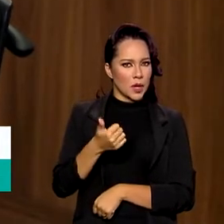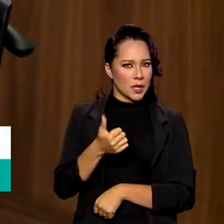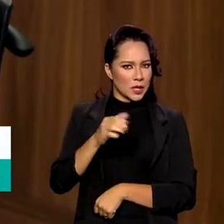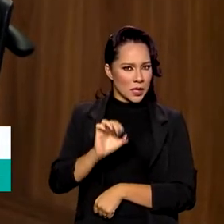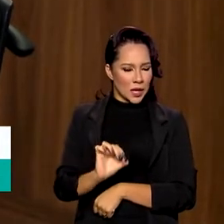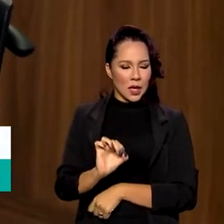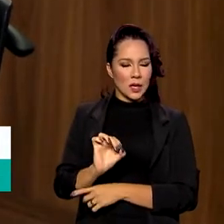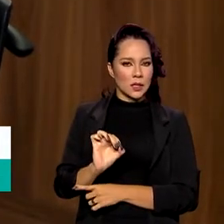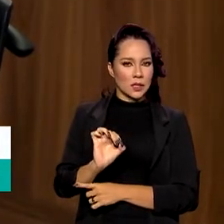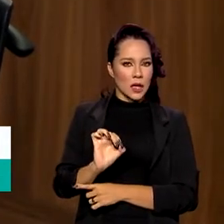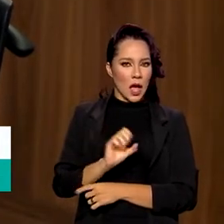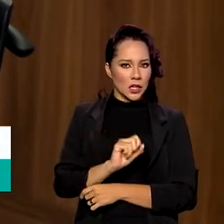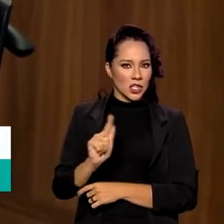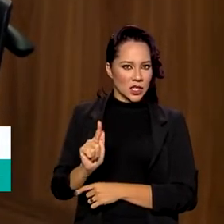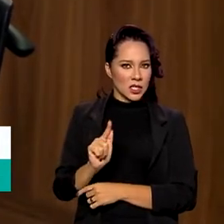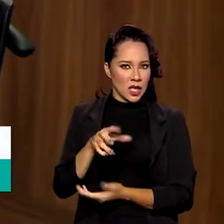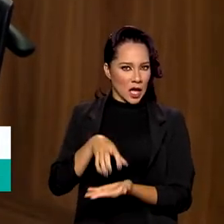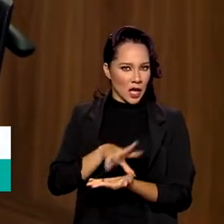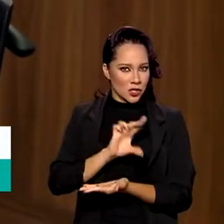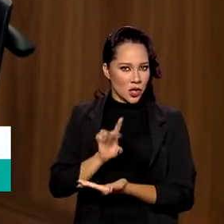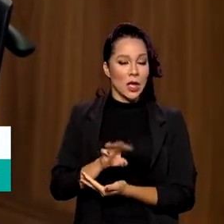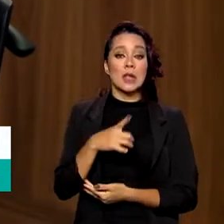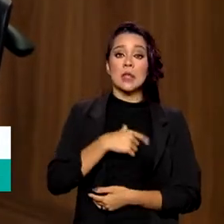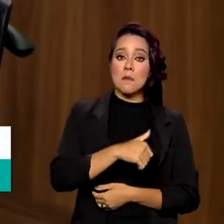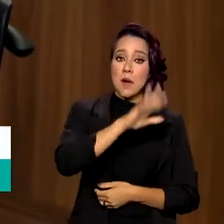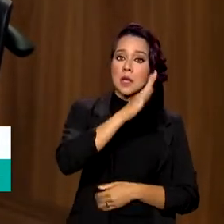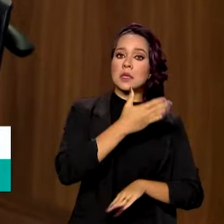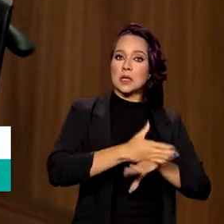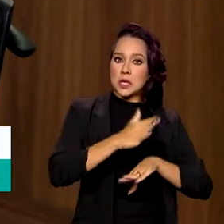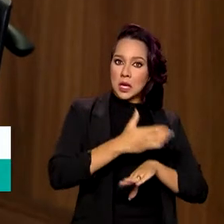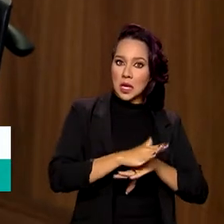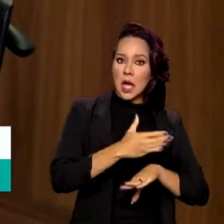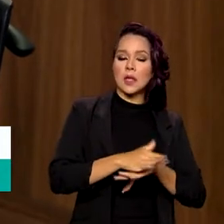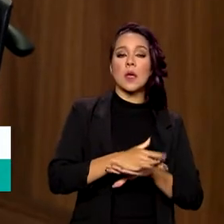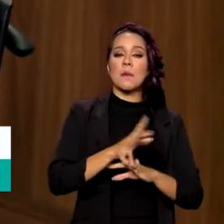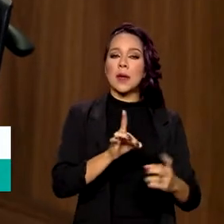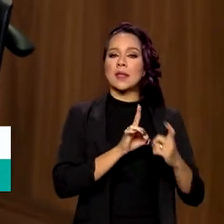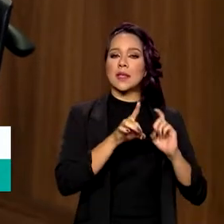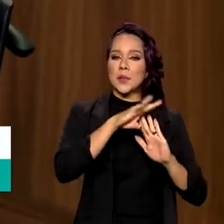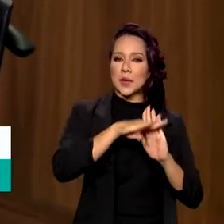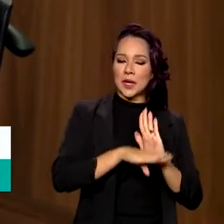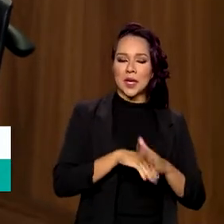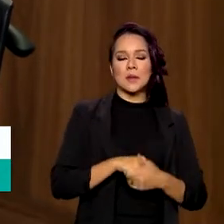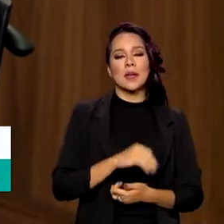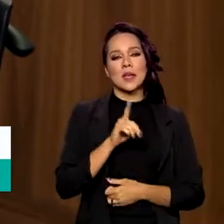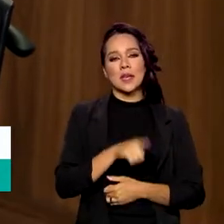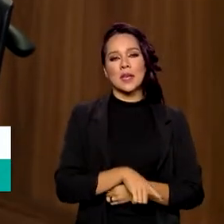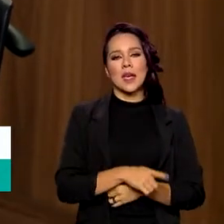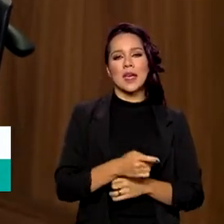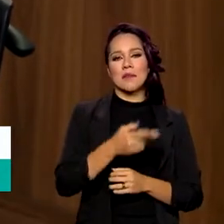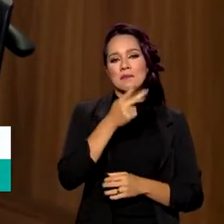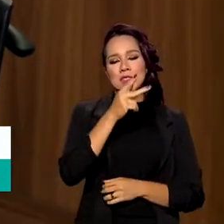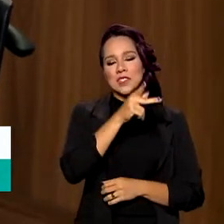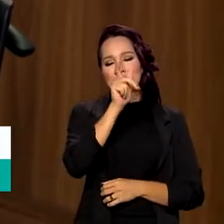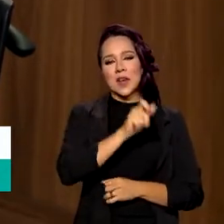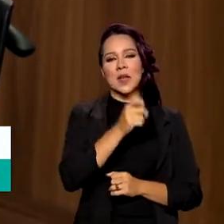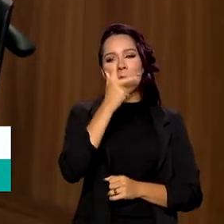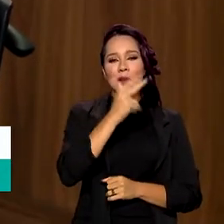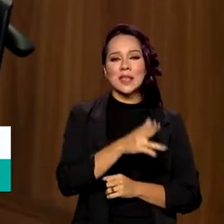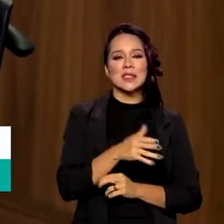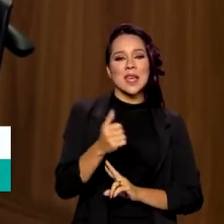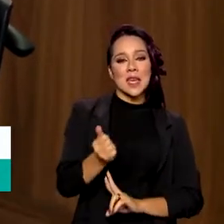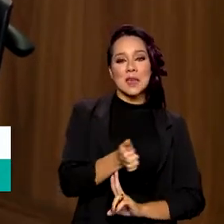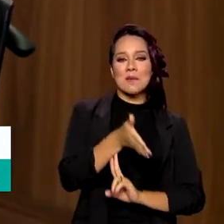Caixa hoje ela tem profissional qualificada e capacitado para atender o programa que a gente chama de embaixadores São